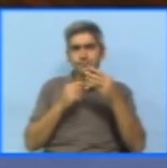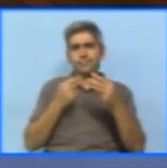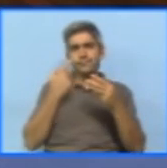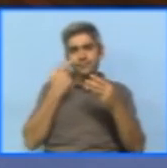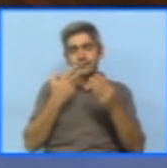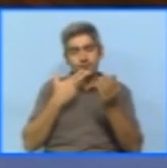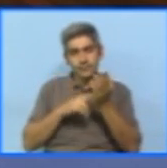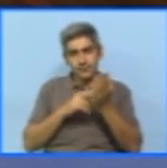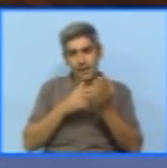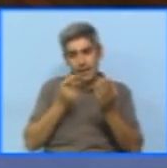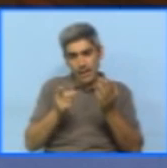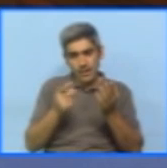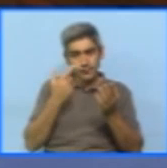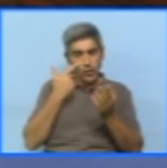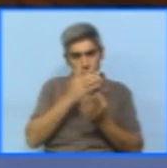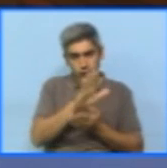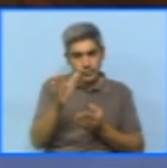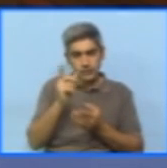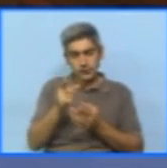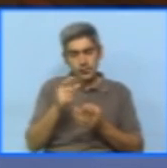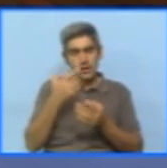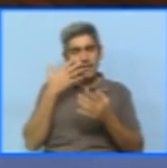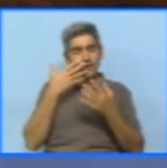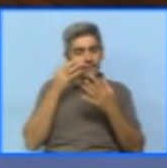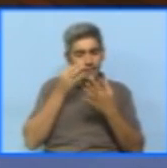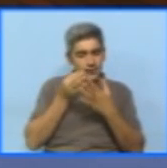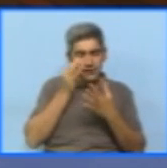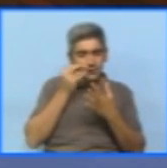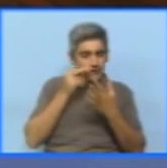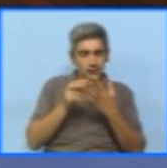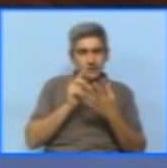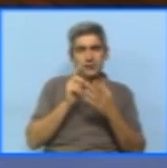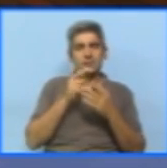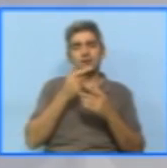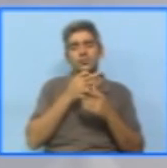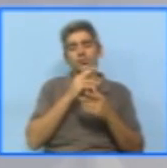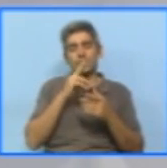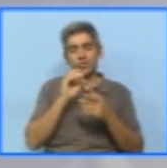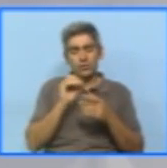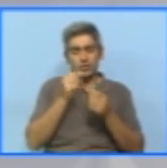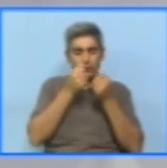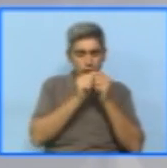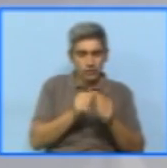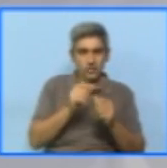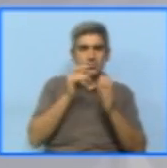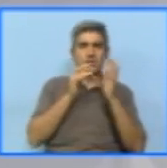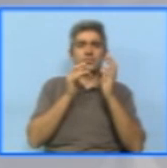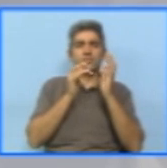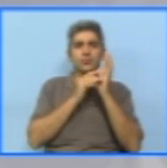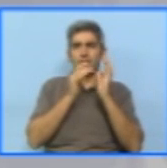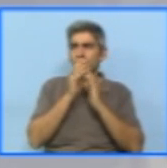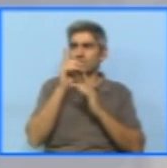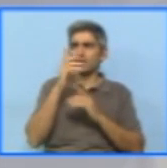essa realidade invisível, nomeadamente para o tal tesouro escondido. E Jesus sugere: